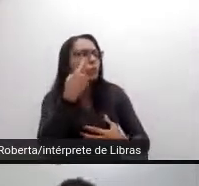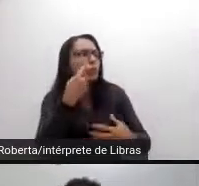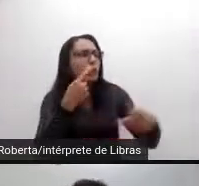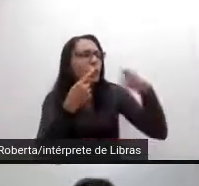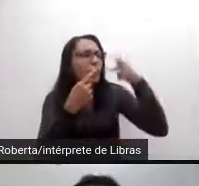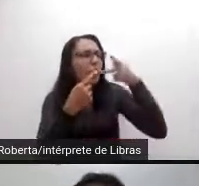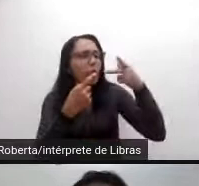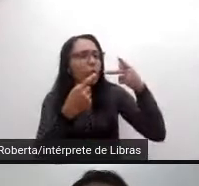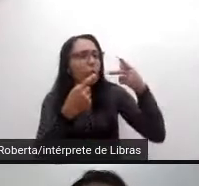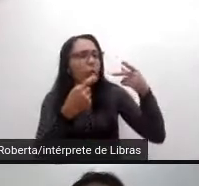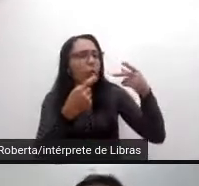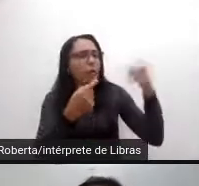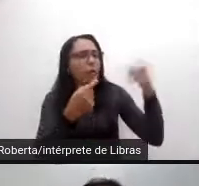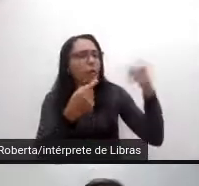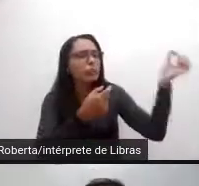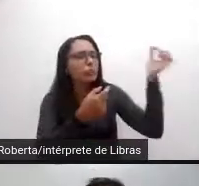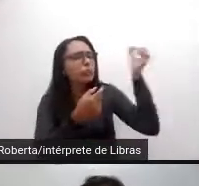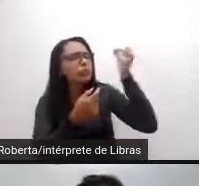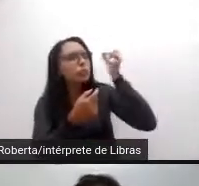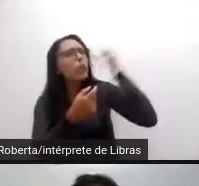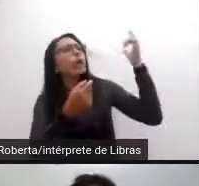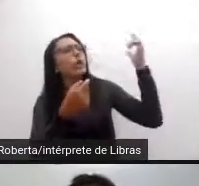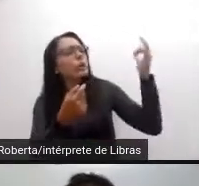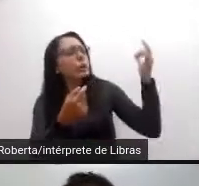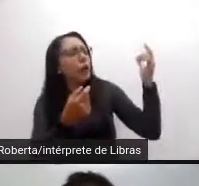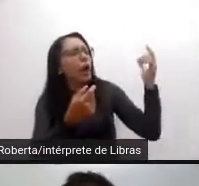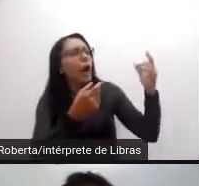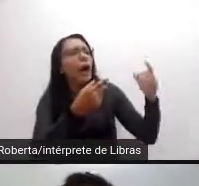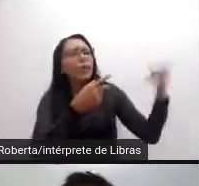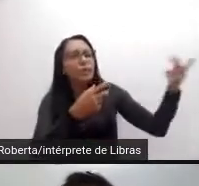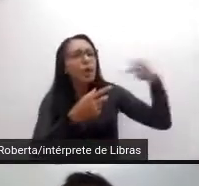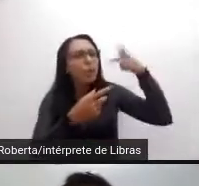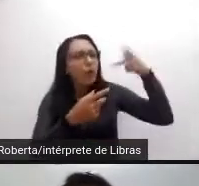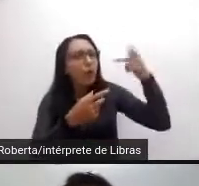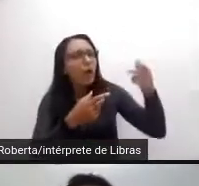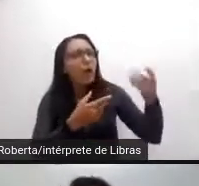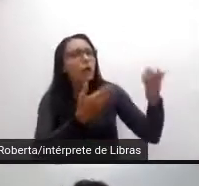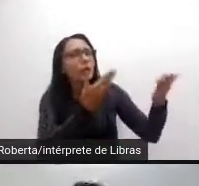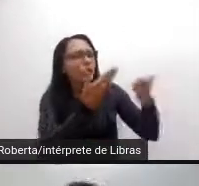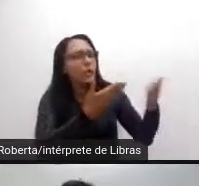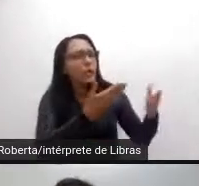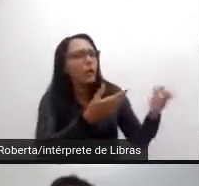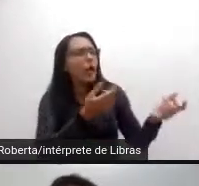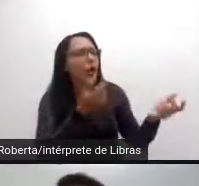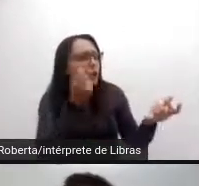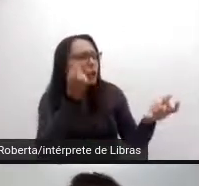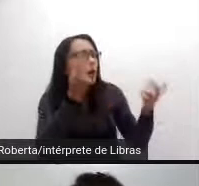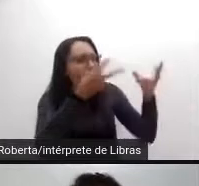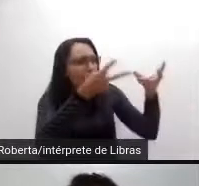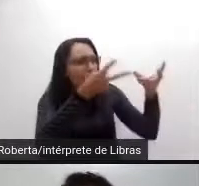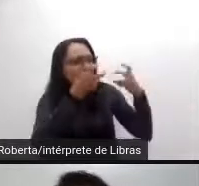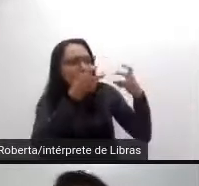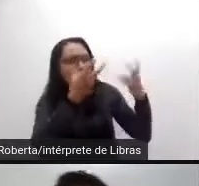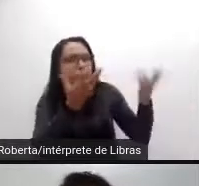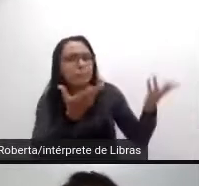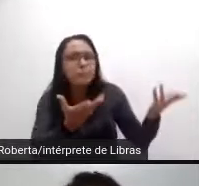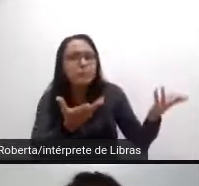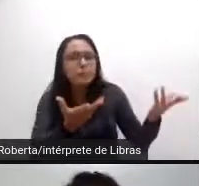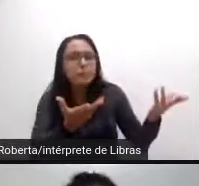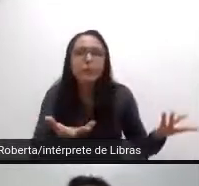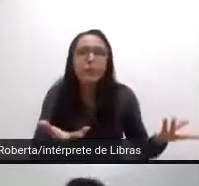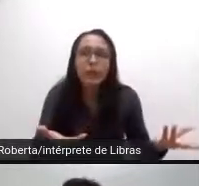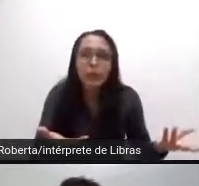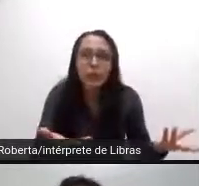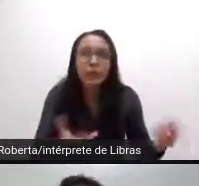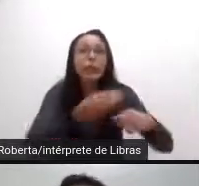A gotícula de saliva da pessoa que estava falando atingiu você. Então, esse meio de